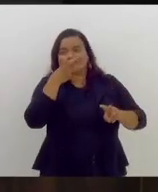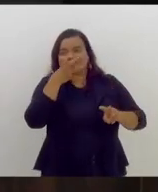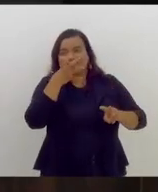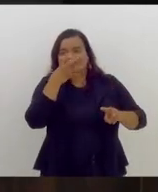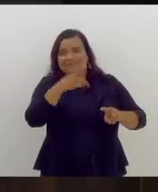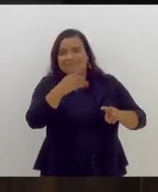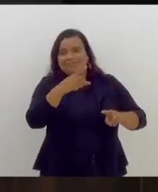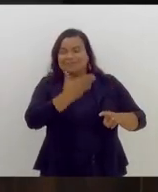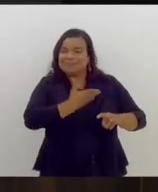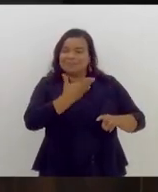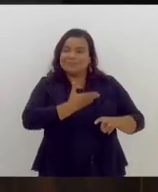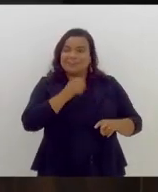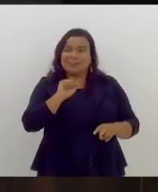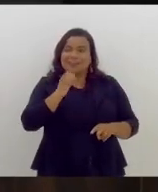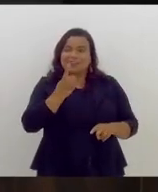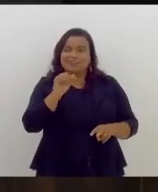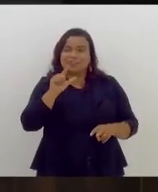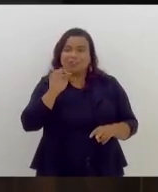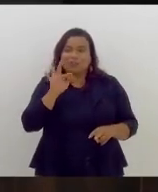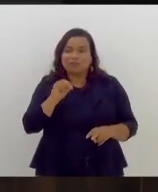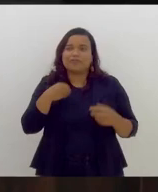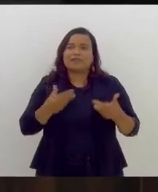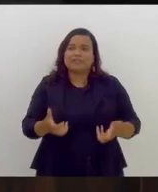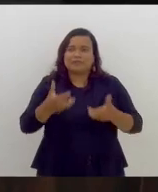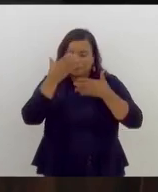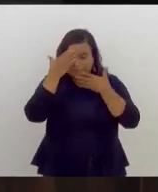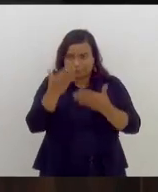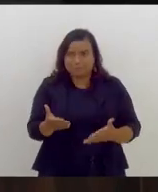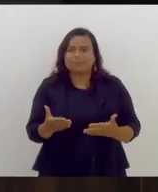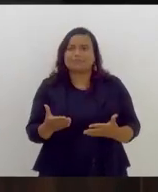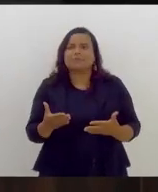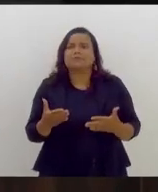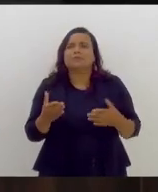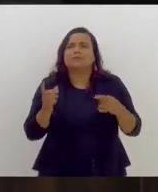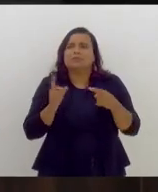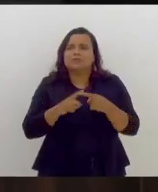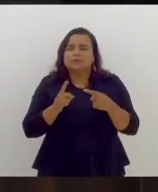nosso querido Adolfo Conde, e aqui eu quero agradecer